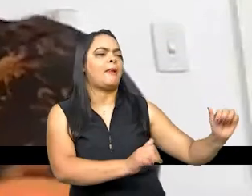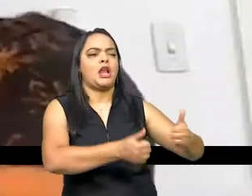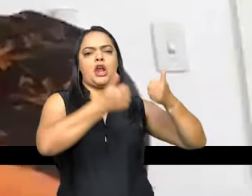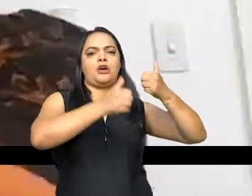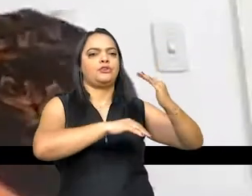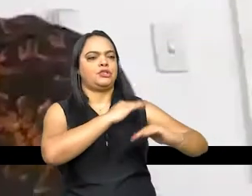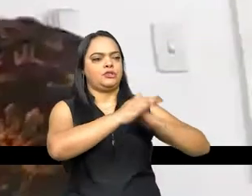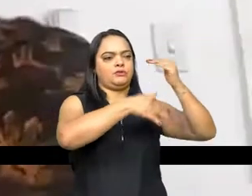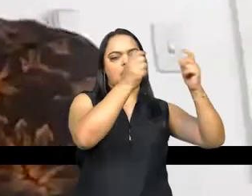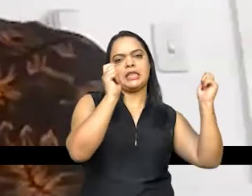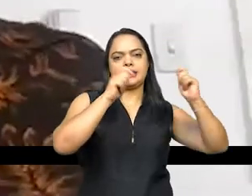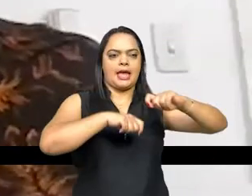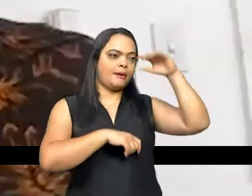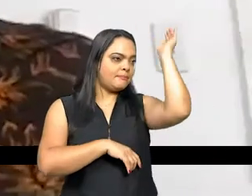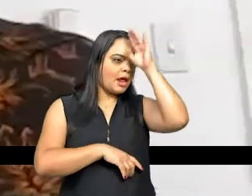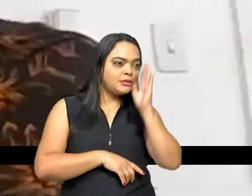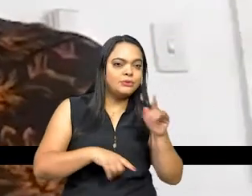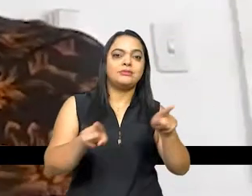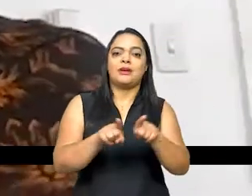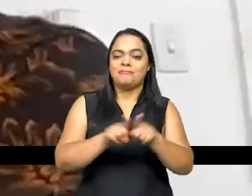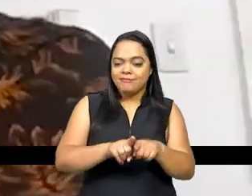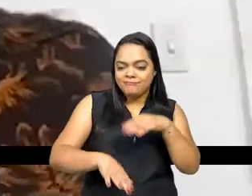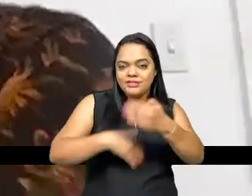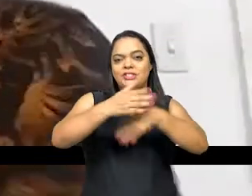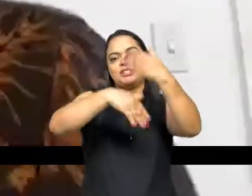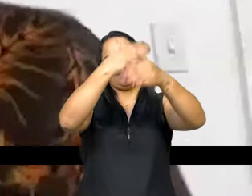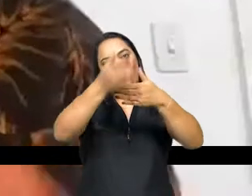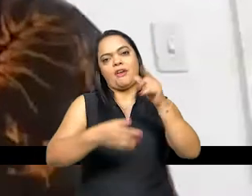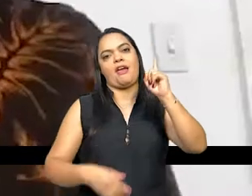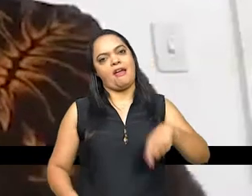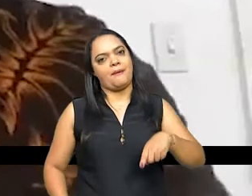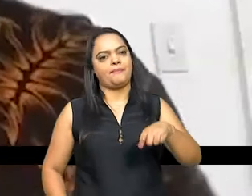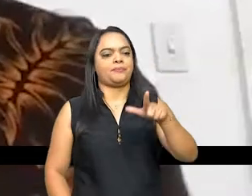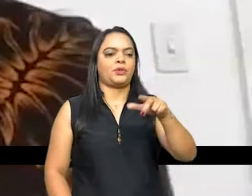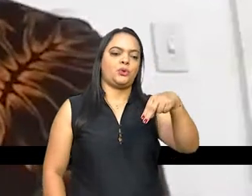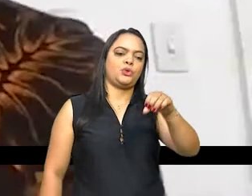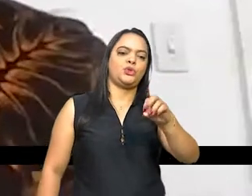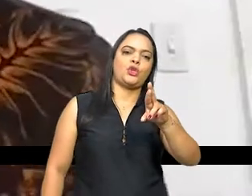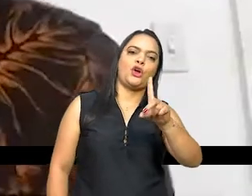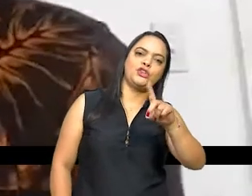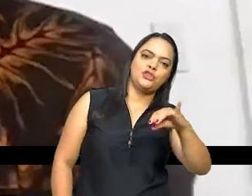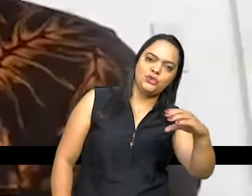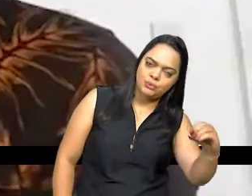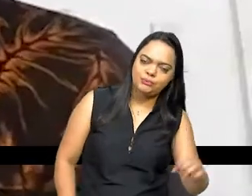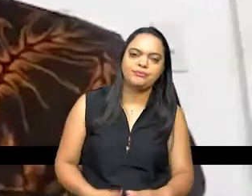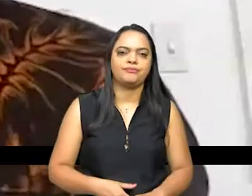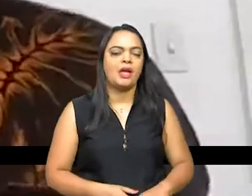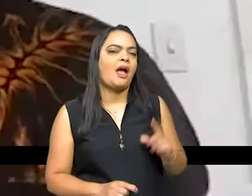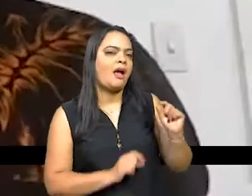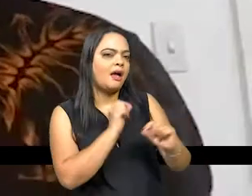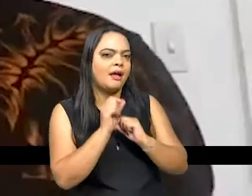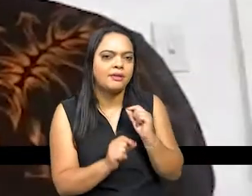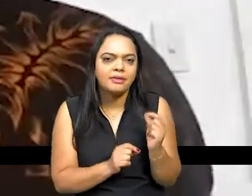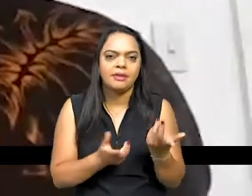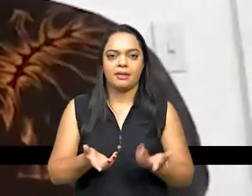poderia levar o Brasil para o desenvolvimento, era o que estava o nórdico. Mas, né, a importação, ela não depende